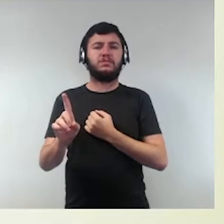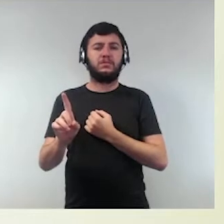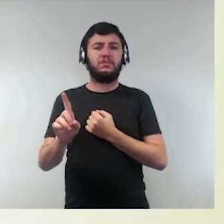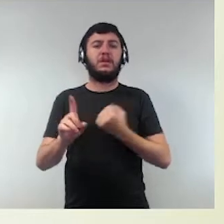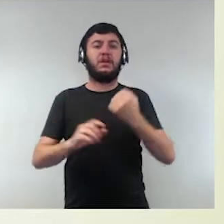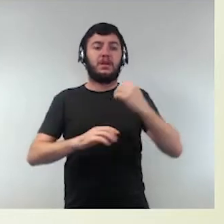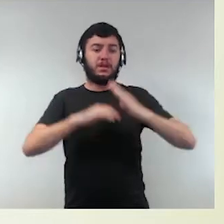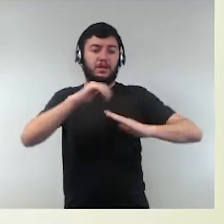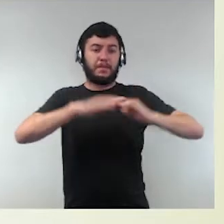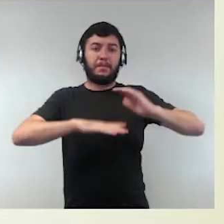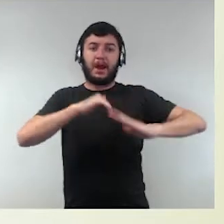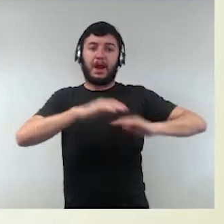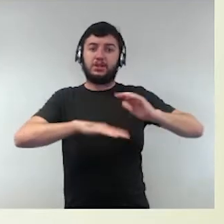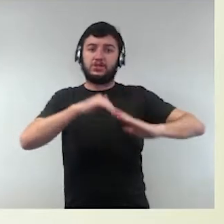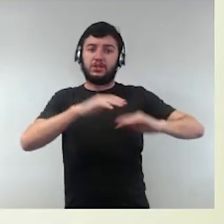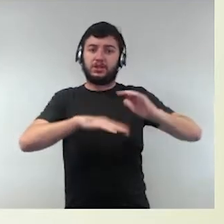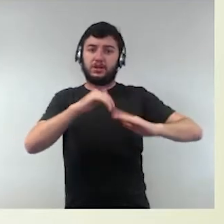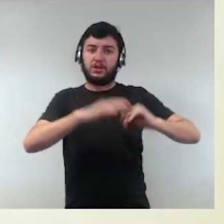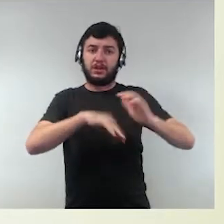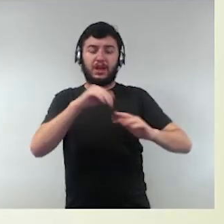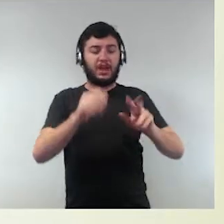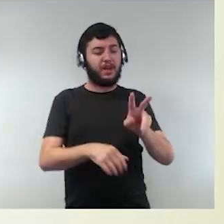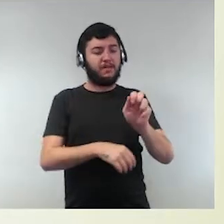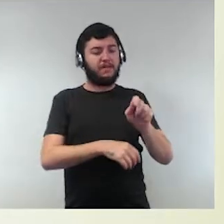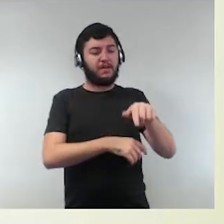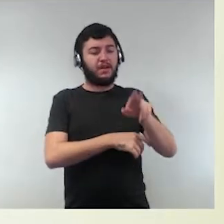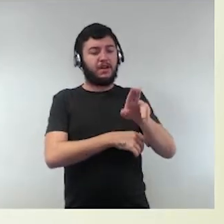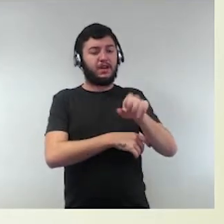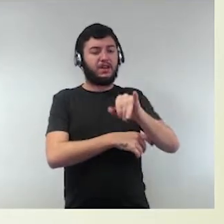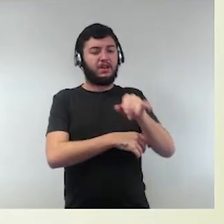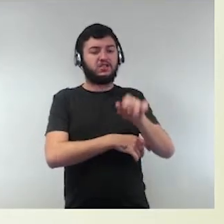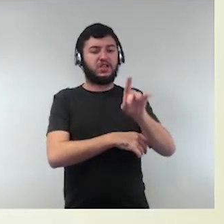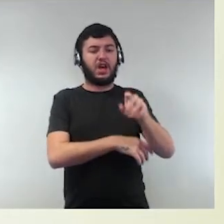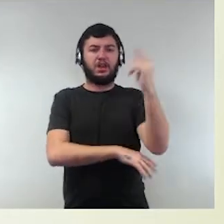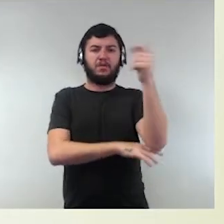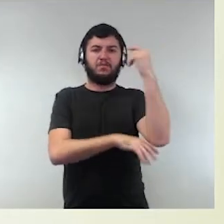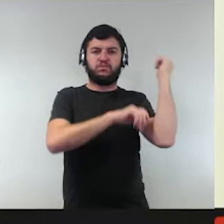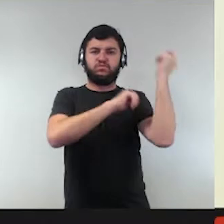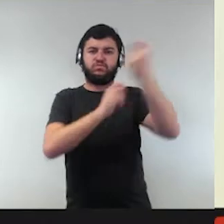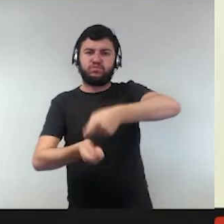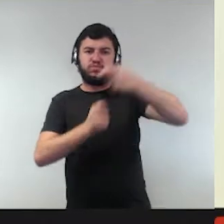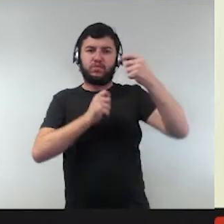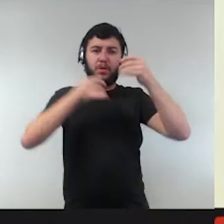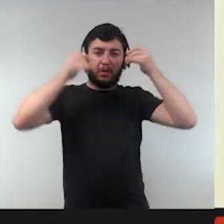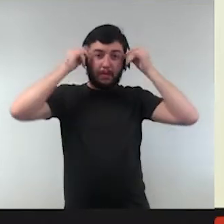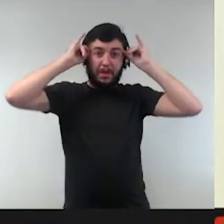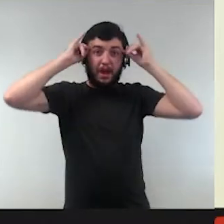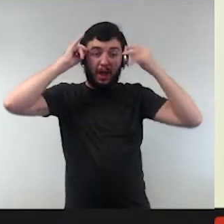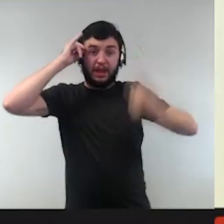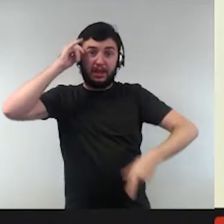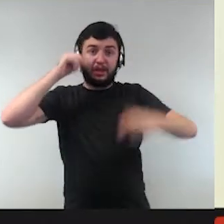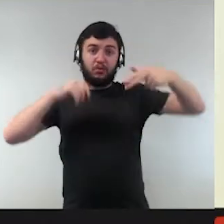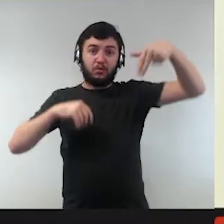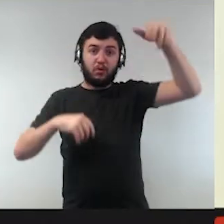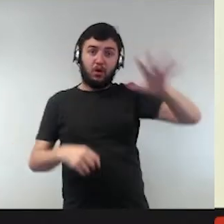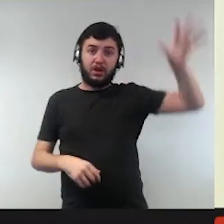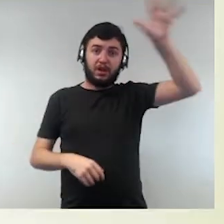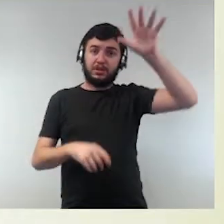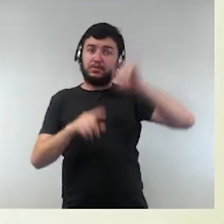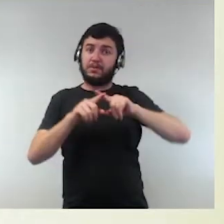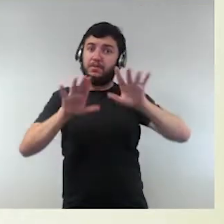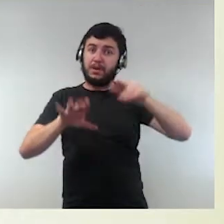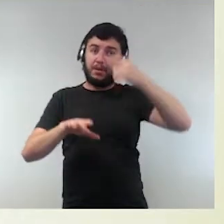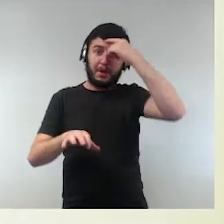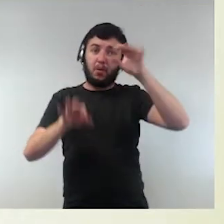dessa prática aqui no Nordeste, não apenas cultural, e consiga compreender que, além do aspecto social